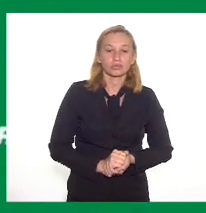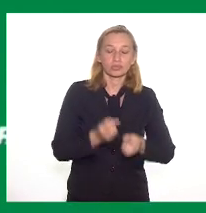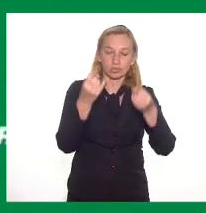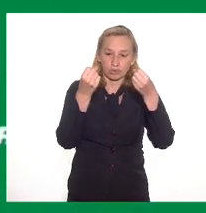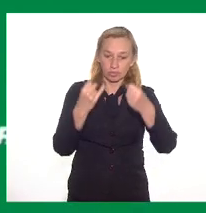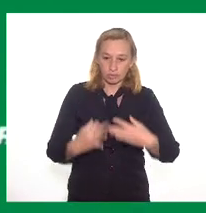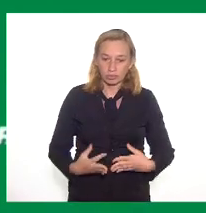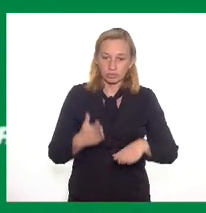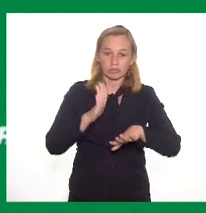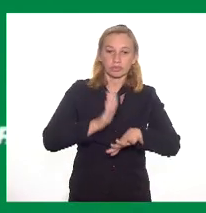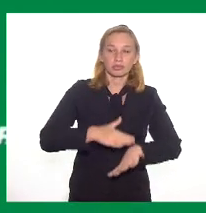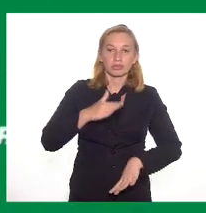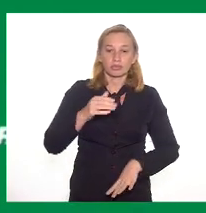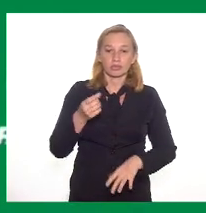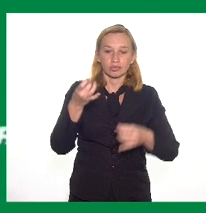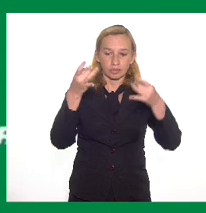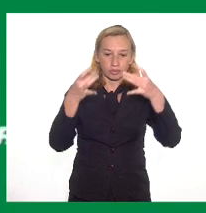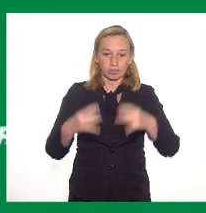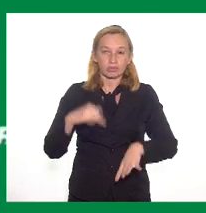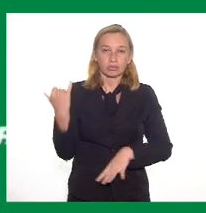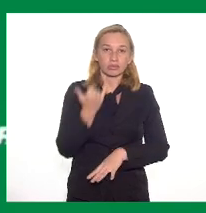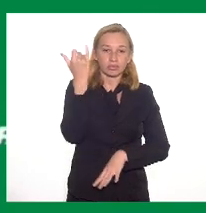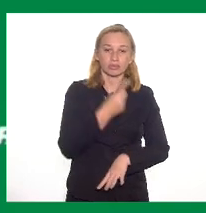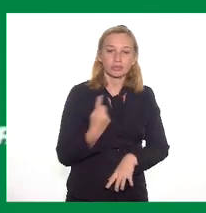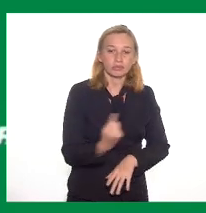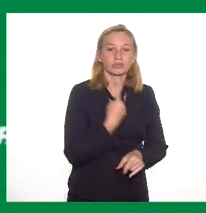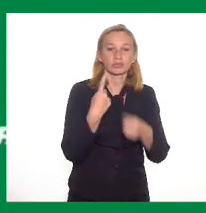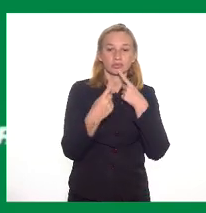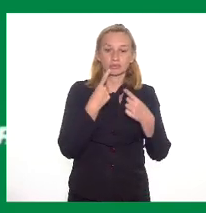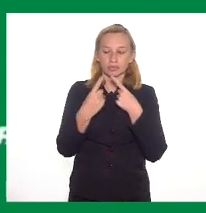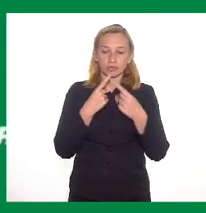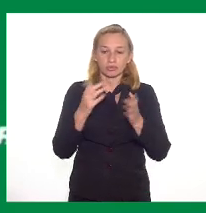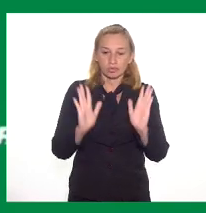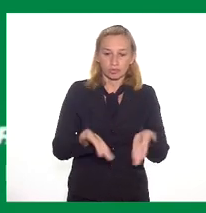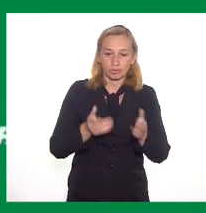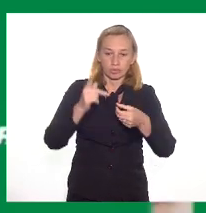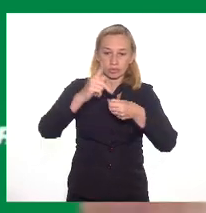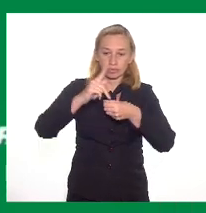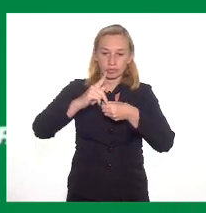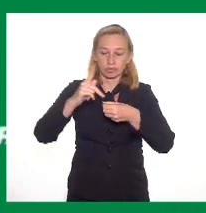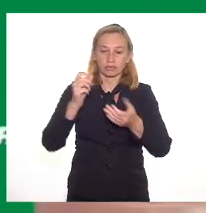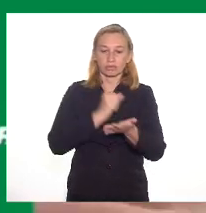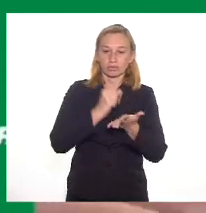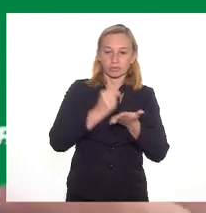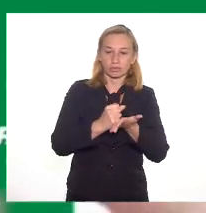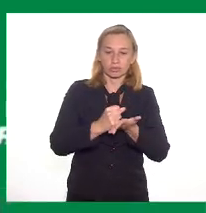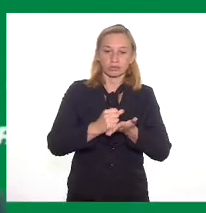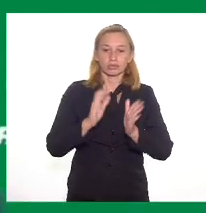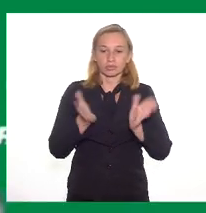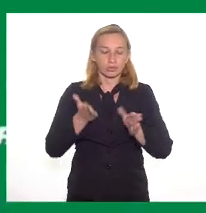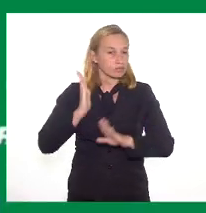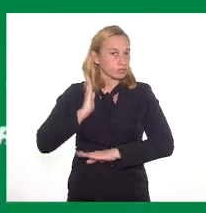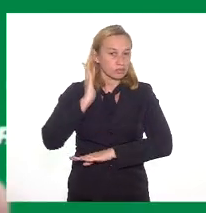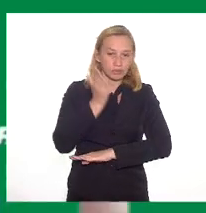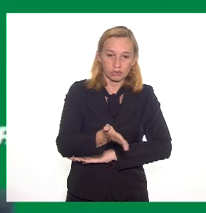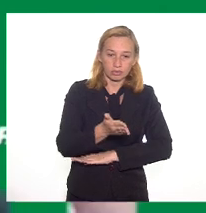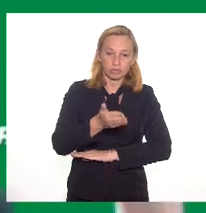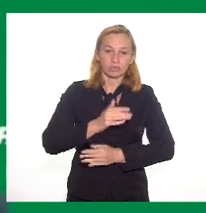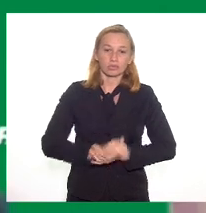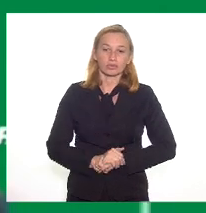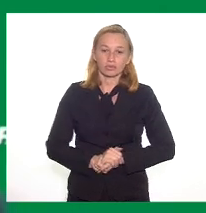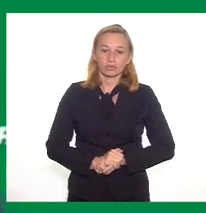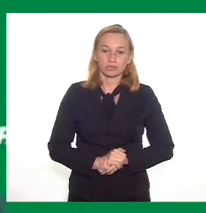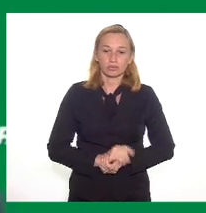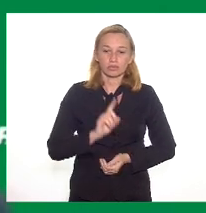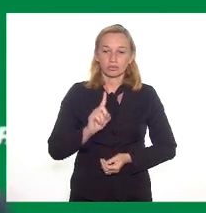em detalhes, mas isso é muito importante para a nossa discussão, né? Hoje a Petrobras, ela faz a contratação diretamente ela faz